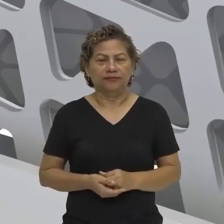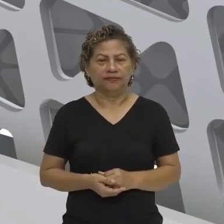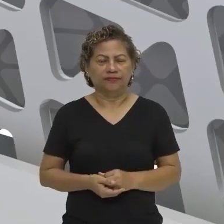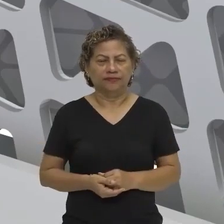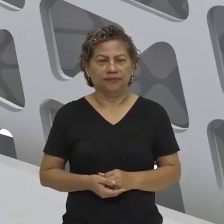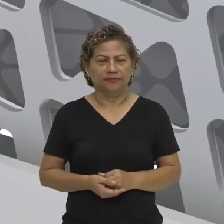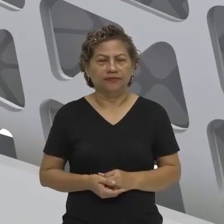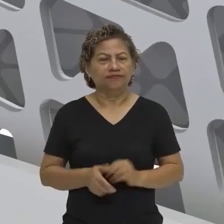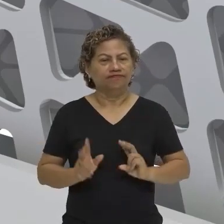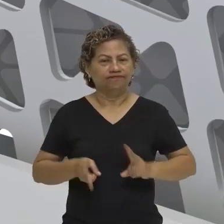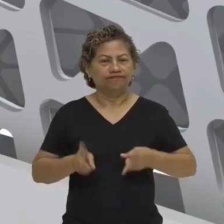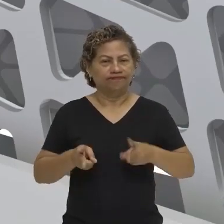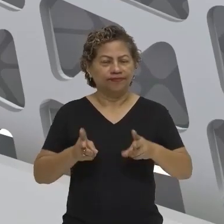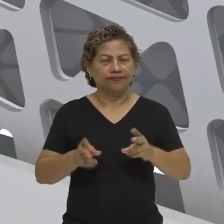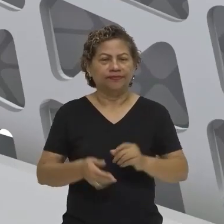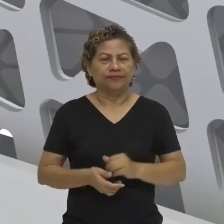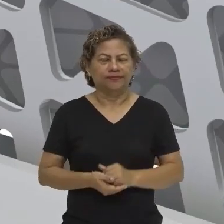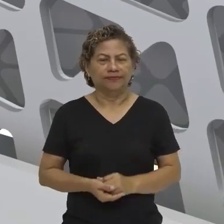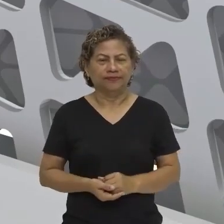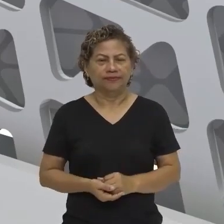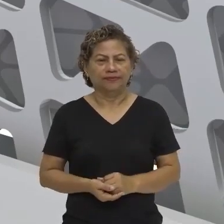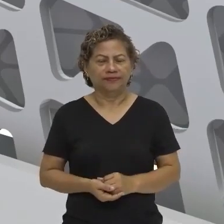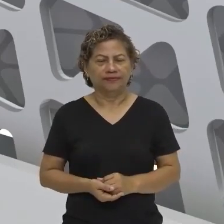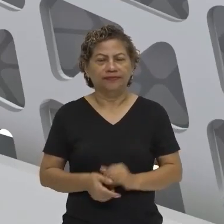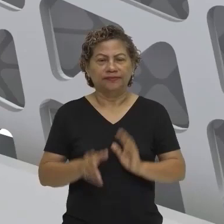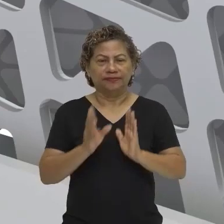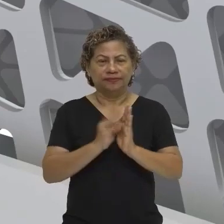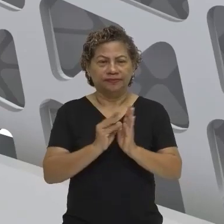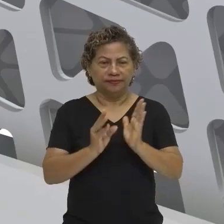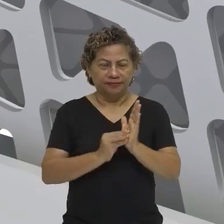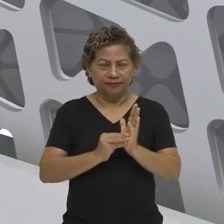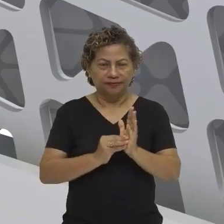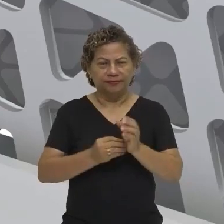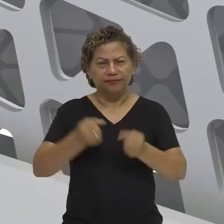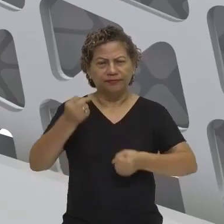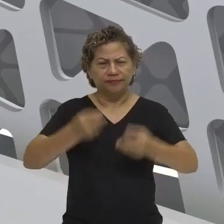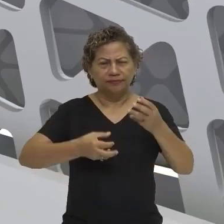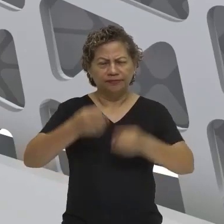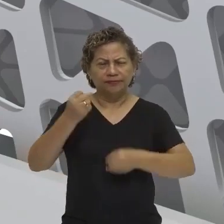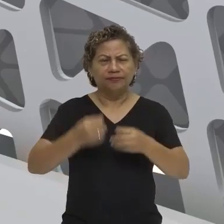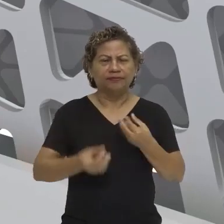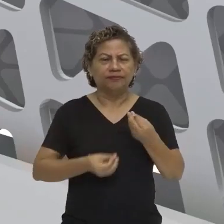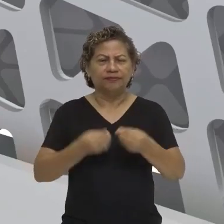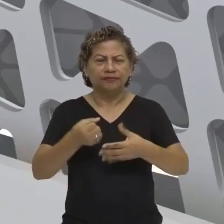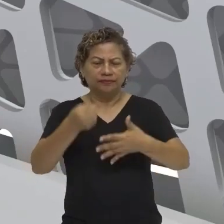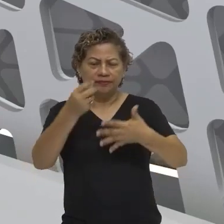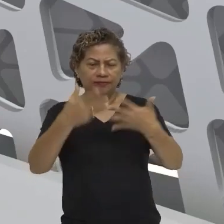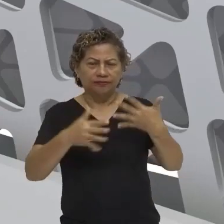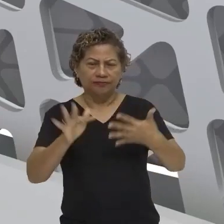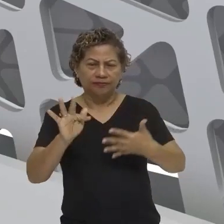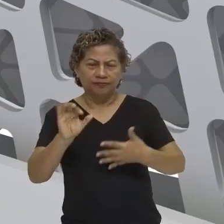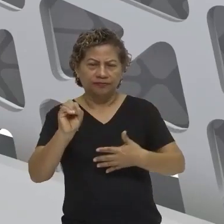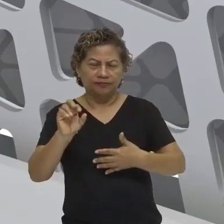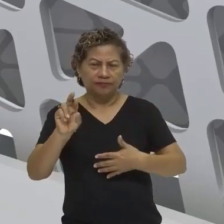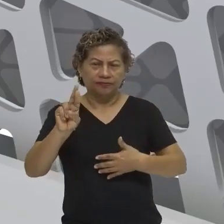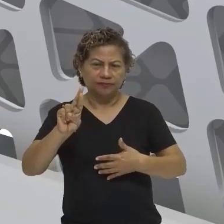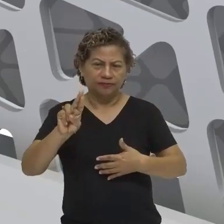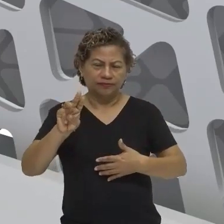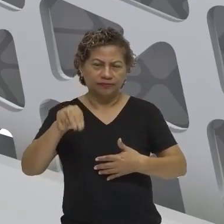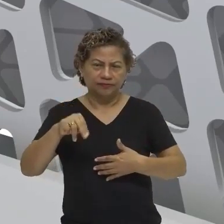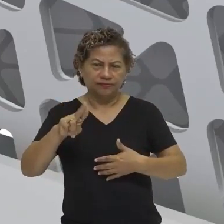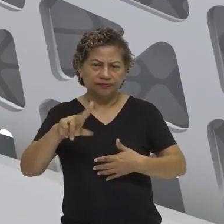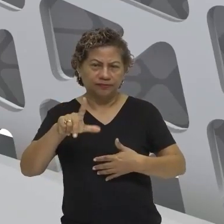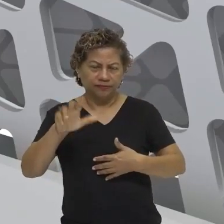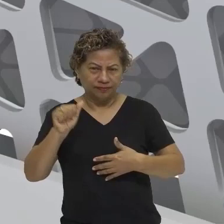vamos dar continuidade ao nosso conteúdo, falando das formas de energia. Lembra lá do princípio